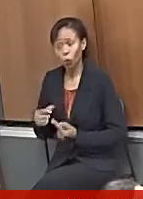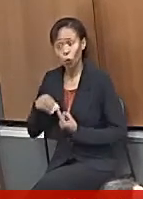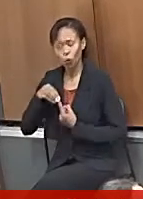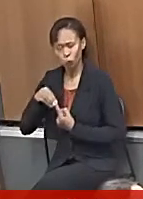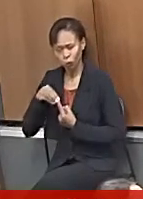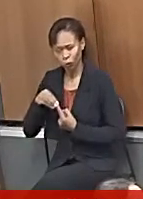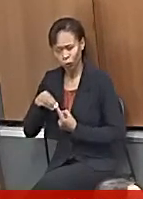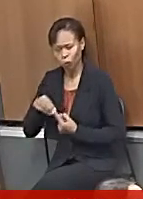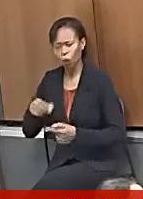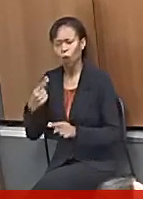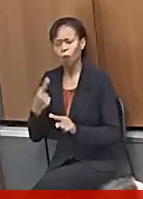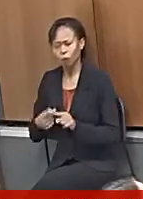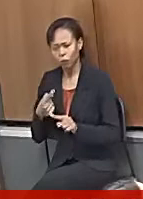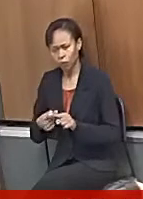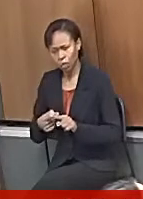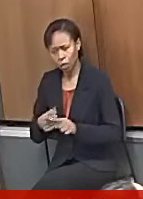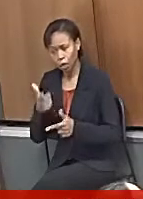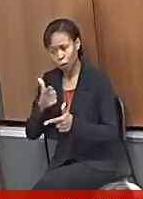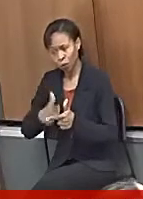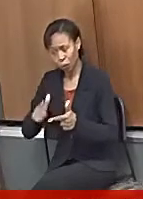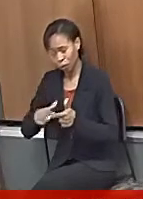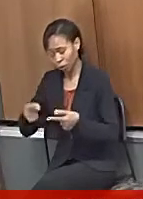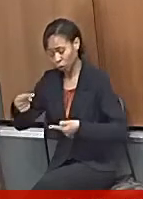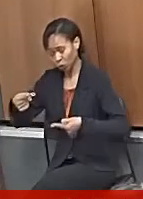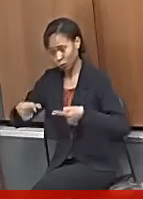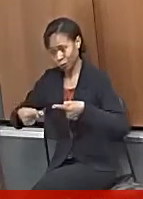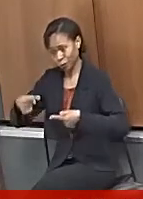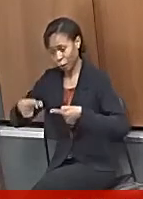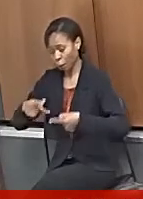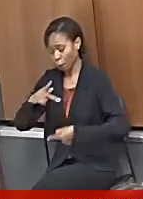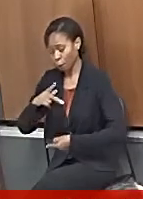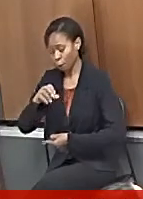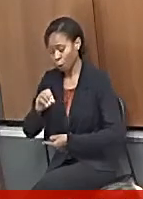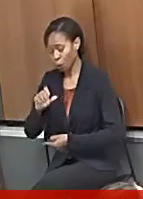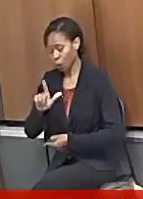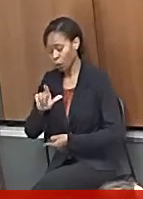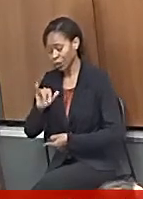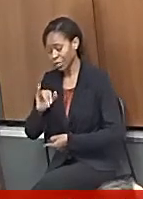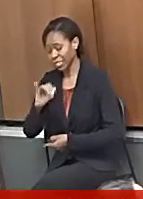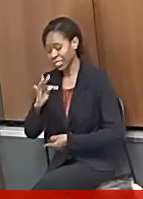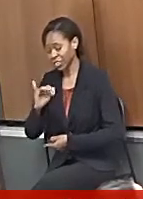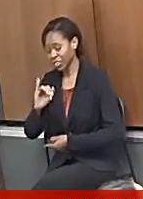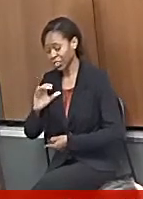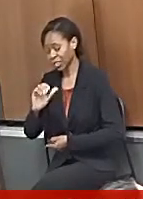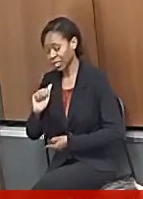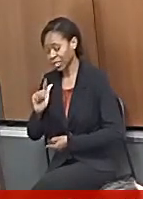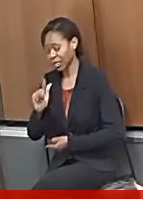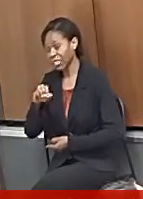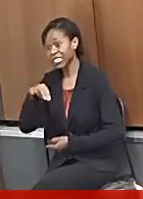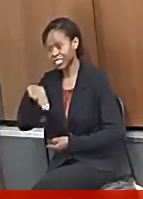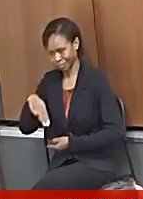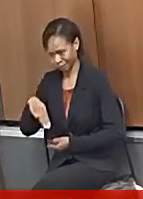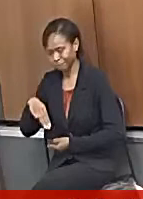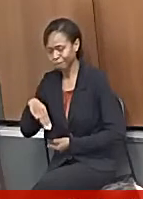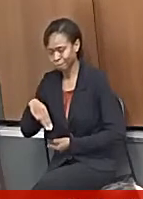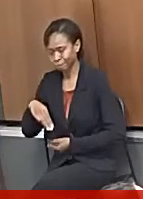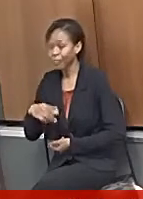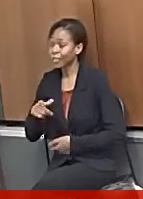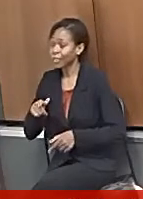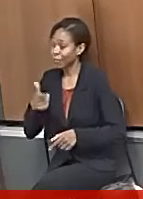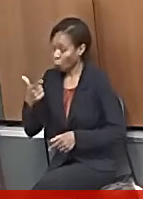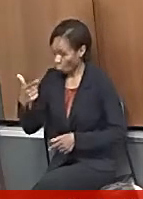de politicagem porque eu não posso chamar de política outra coisa nós temos